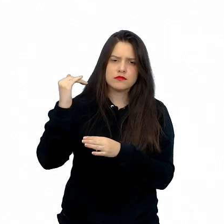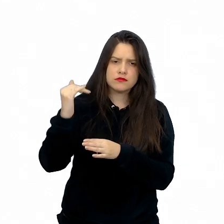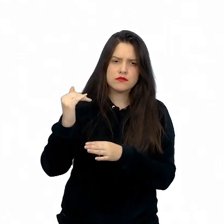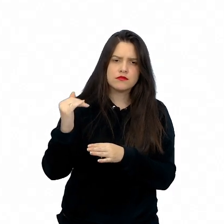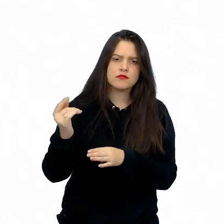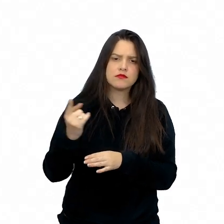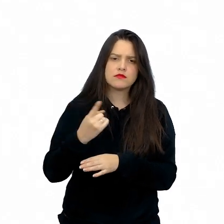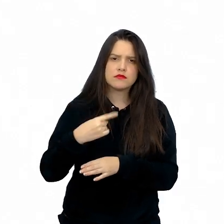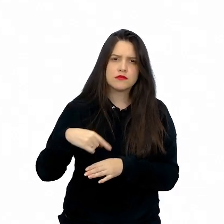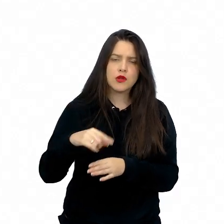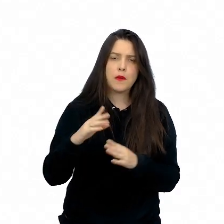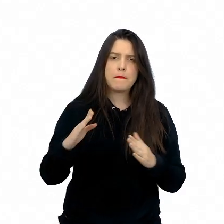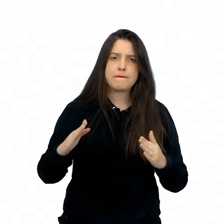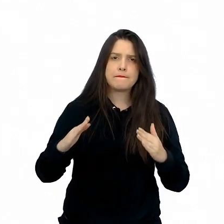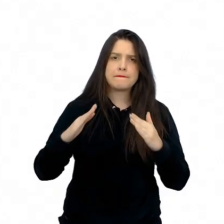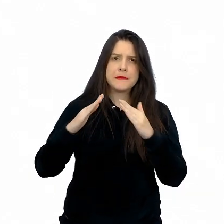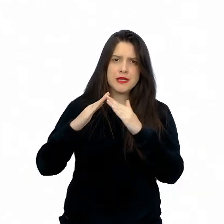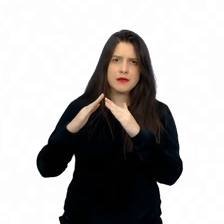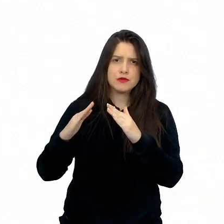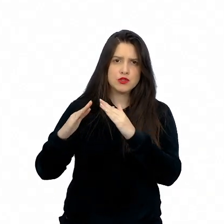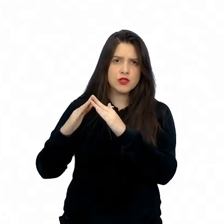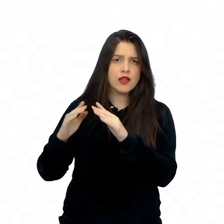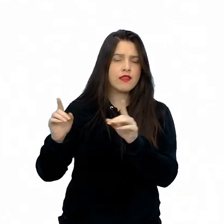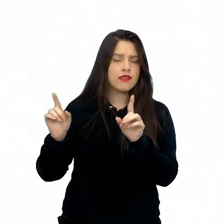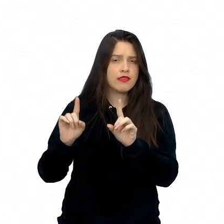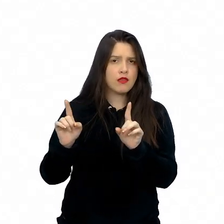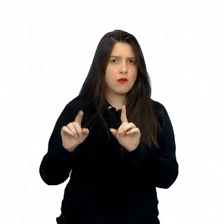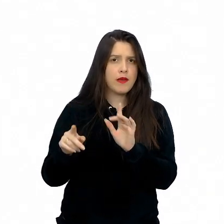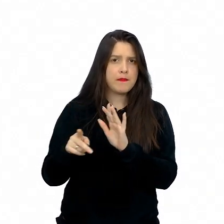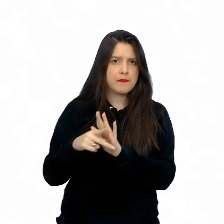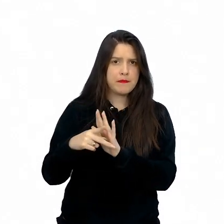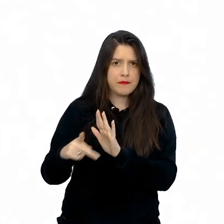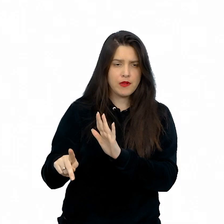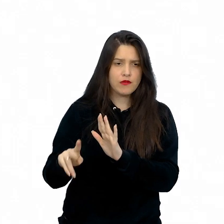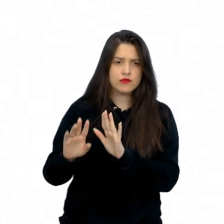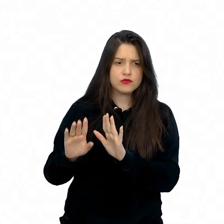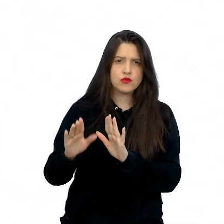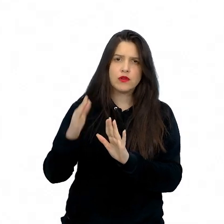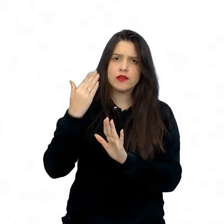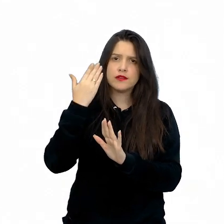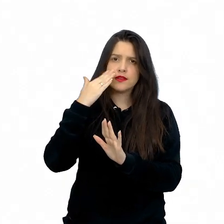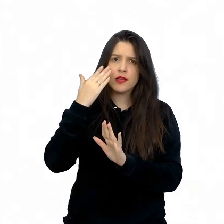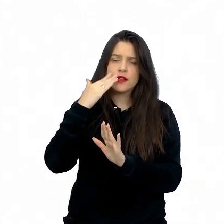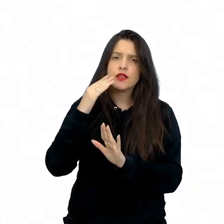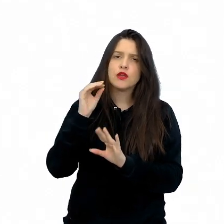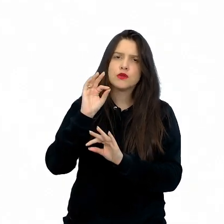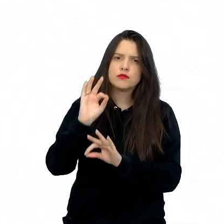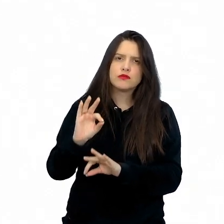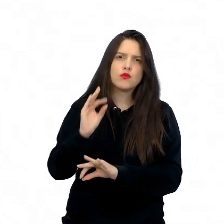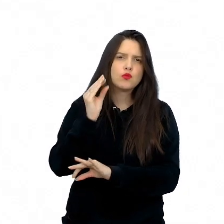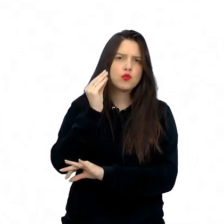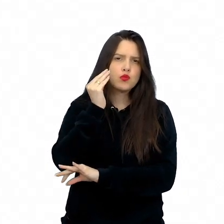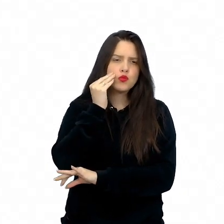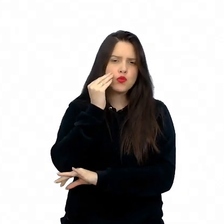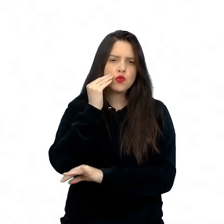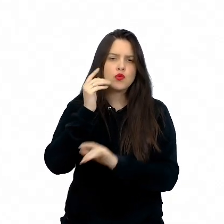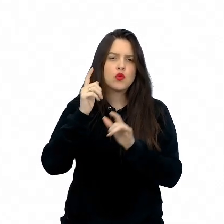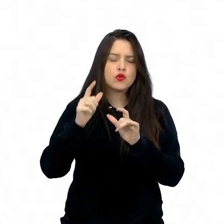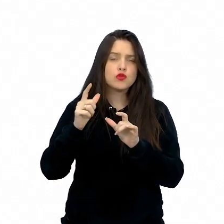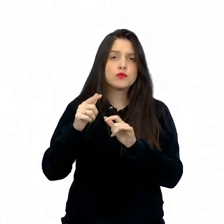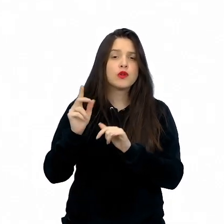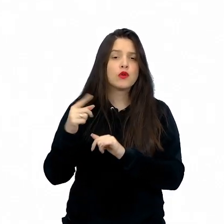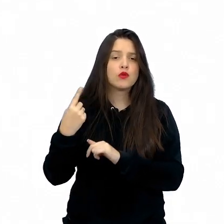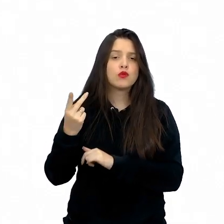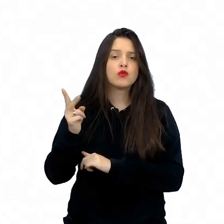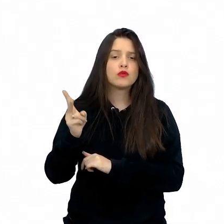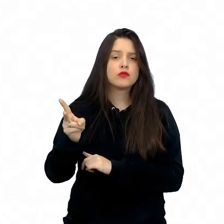da pirâmide, não é a altura. Então, ele tem que ter esse raciocínio hipotético para continuar. E